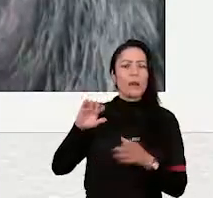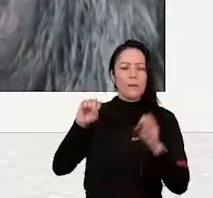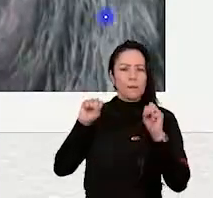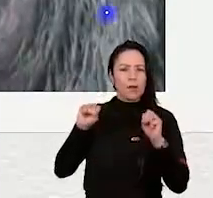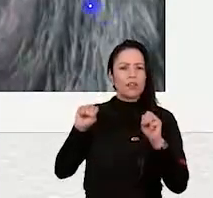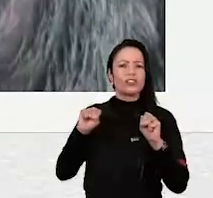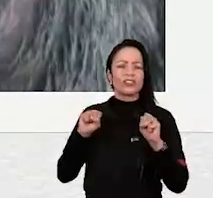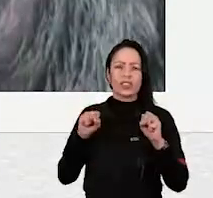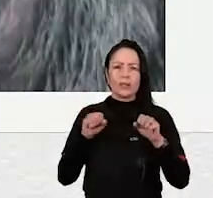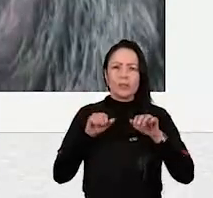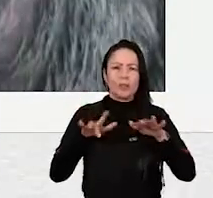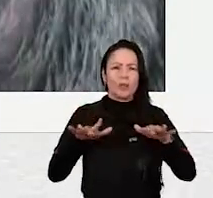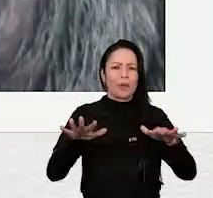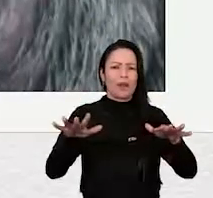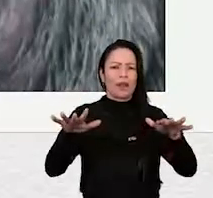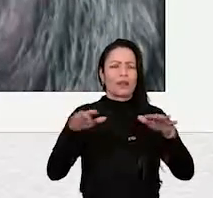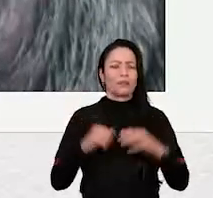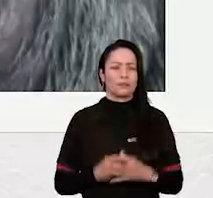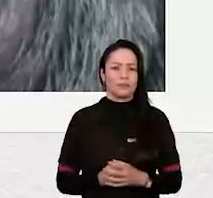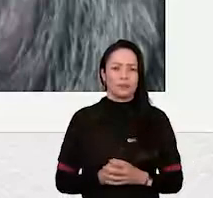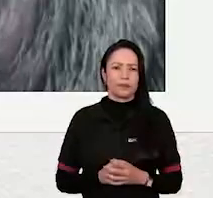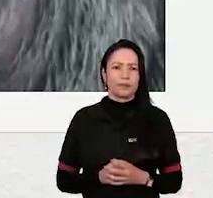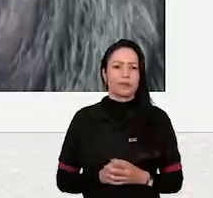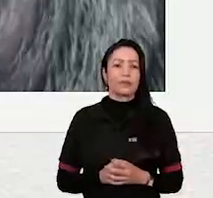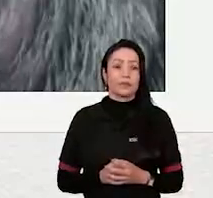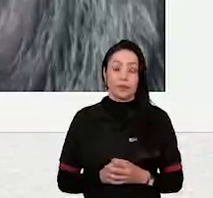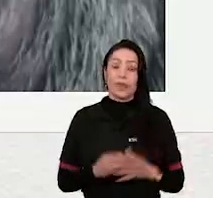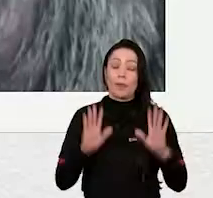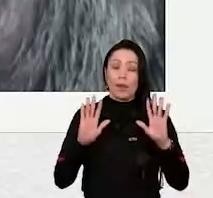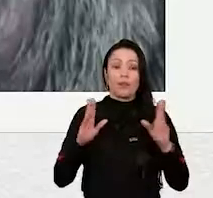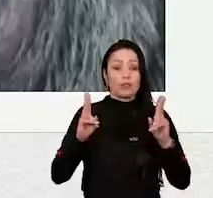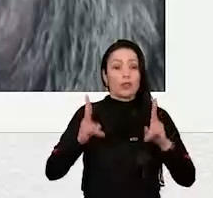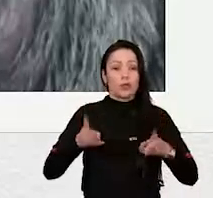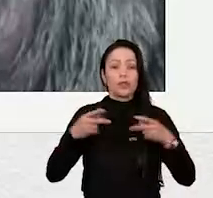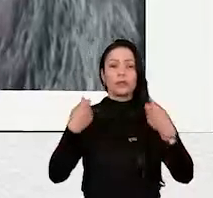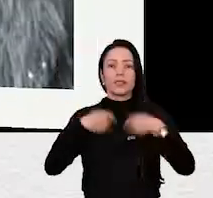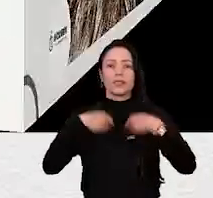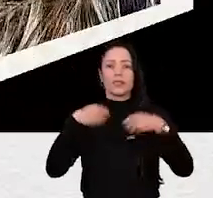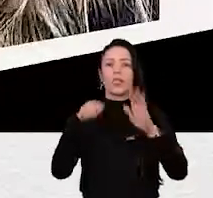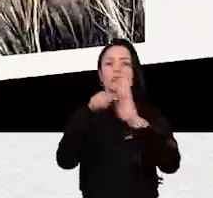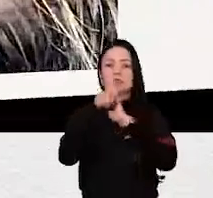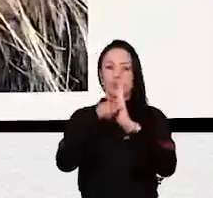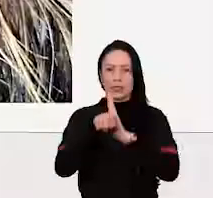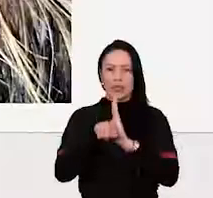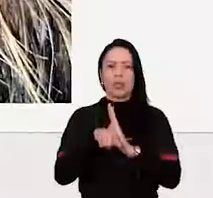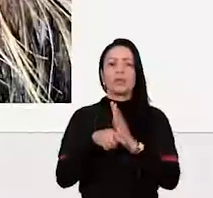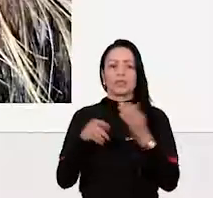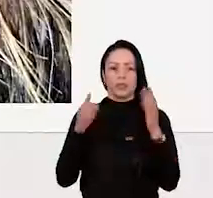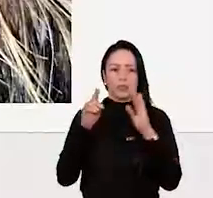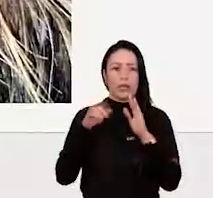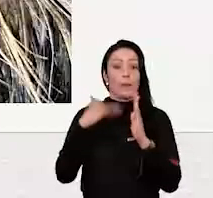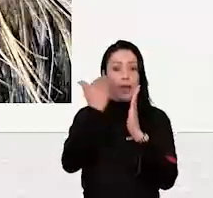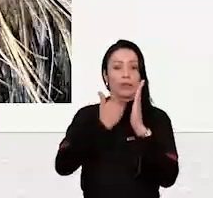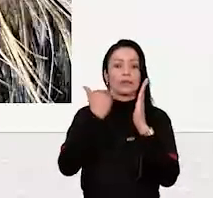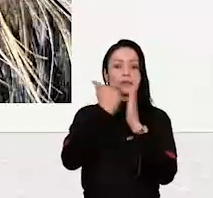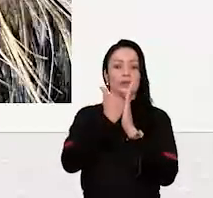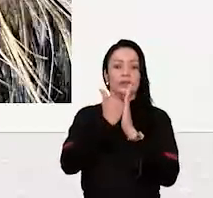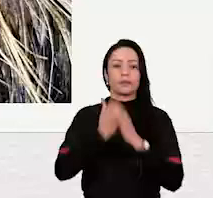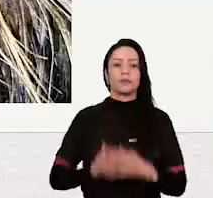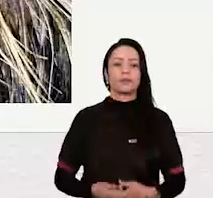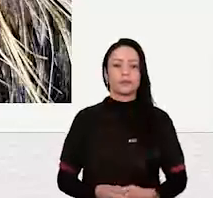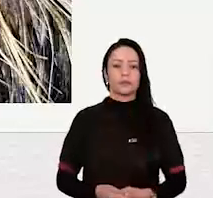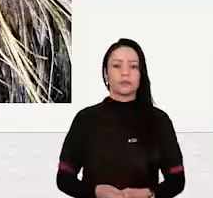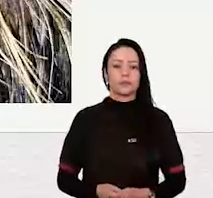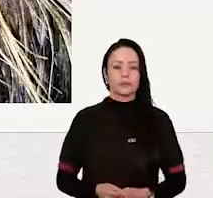poro acústico já está estenosado, e aí você ainda segue necessitando examinar esses pacientes, né?